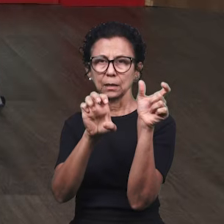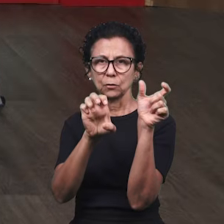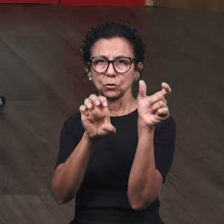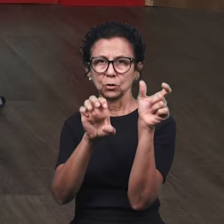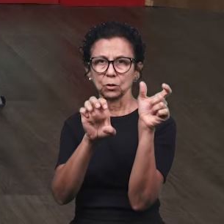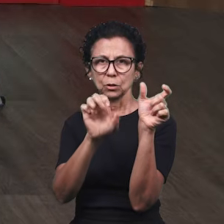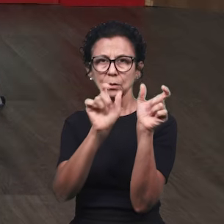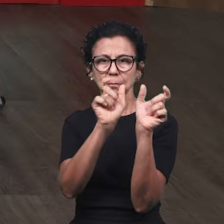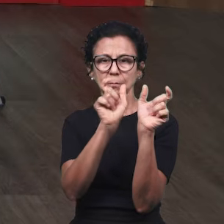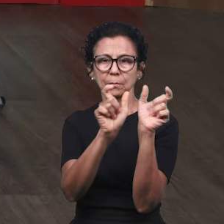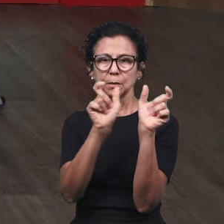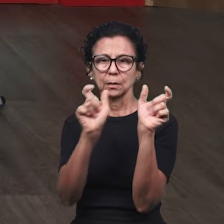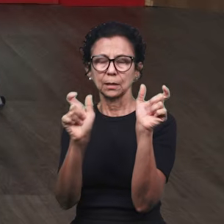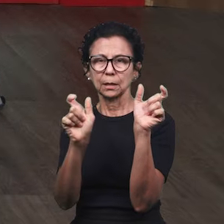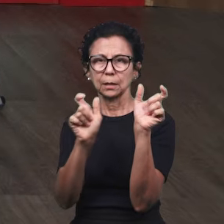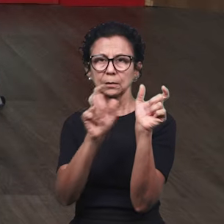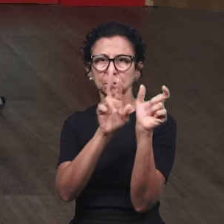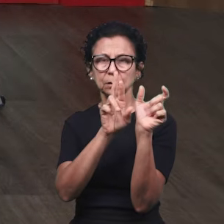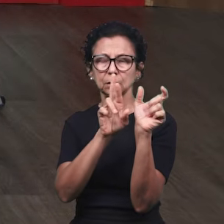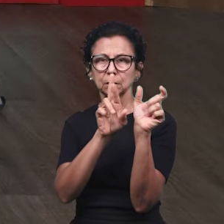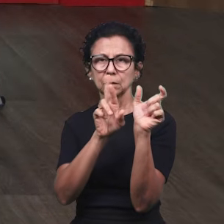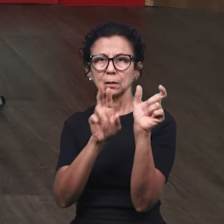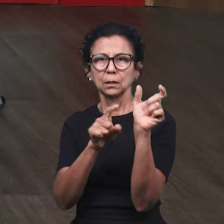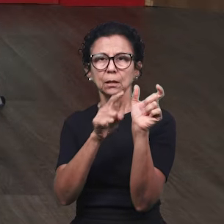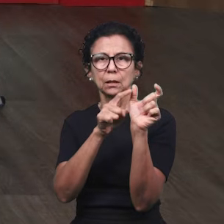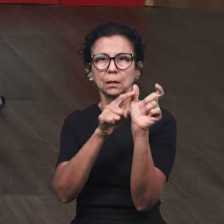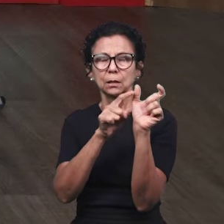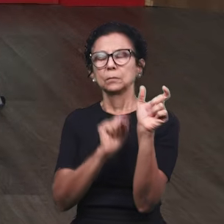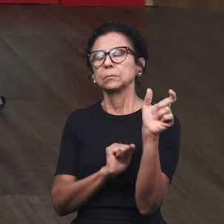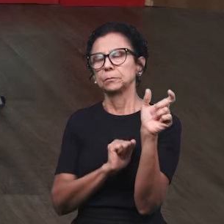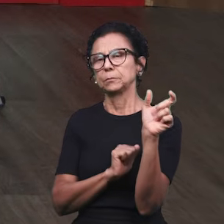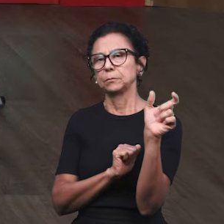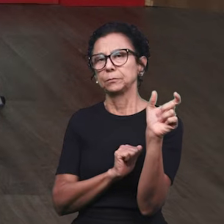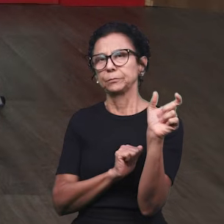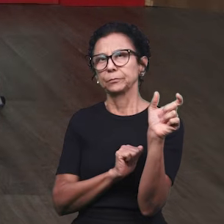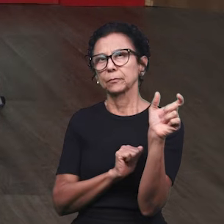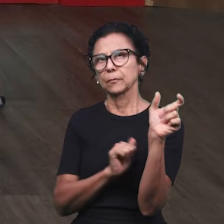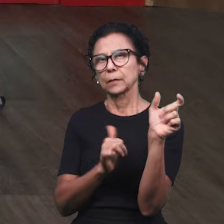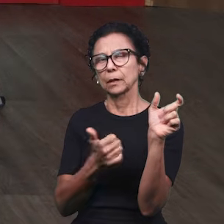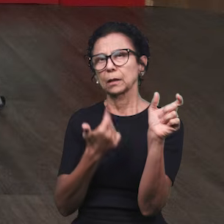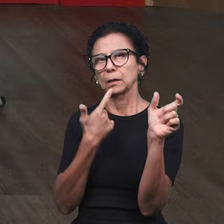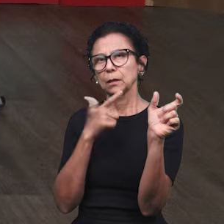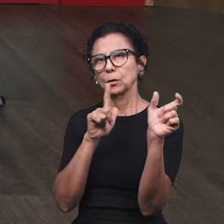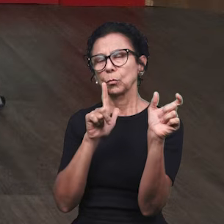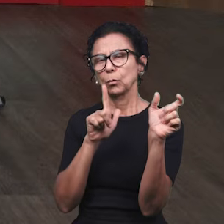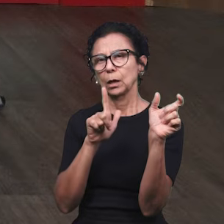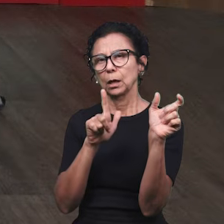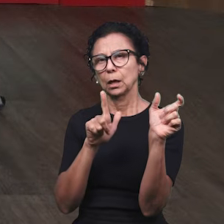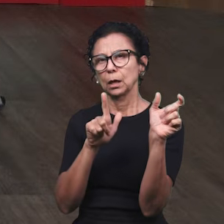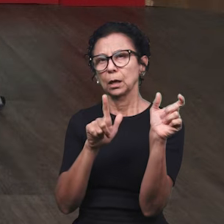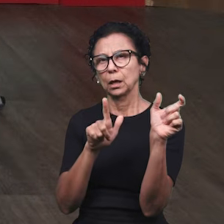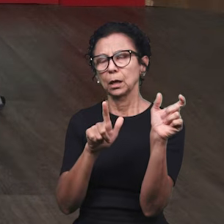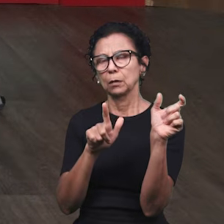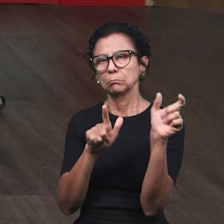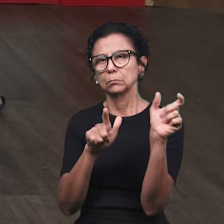uma palavra significando uma rede qualquer que é lançada.